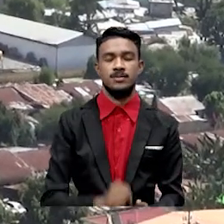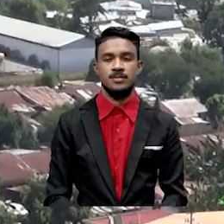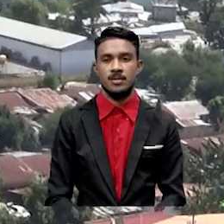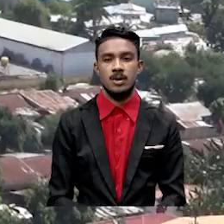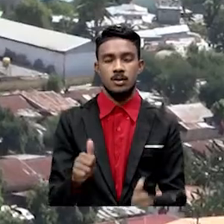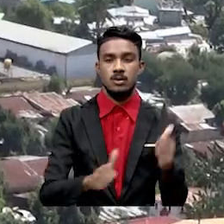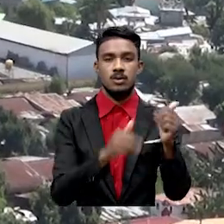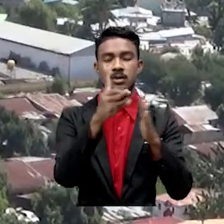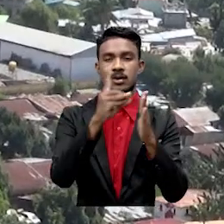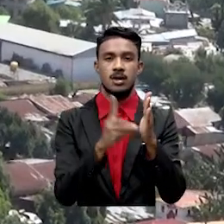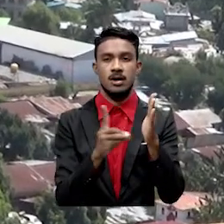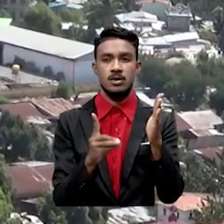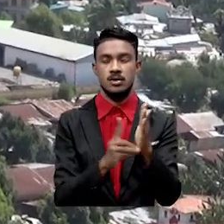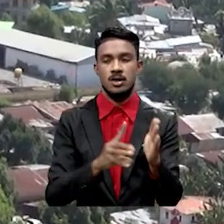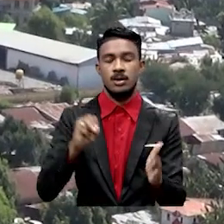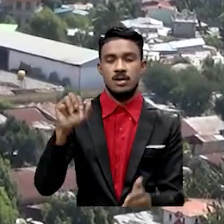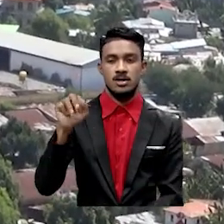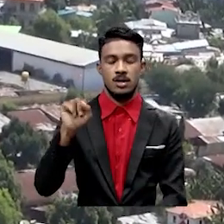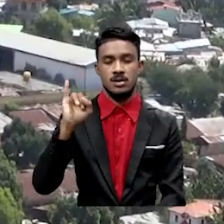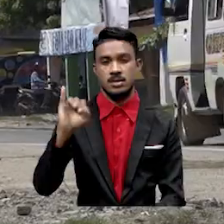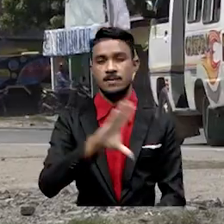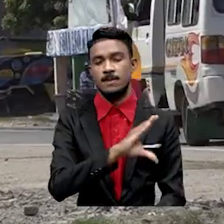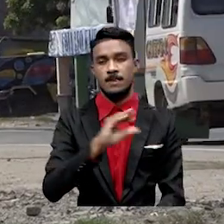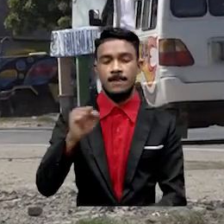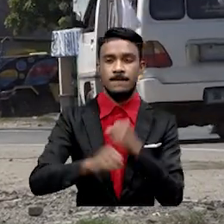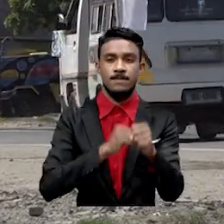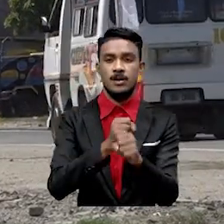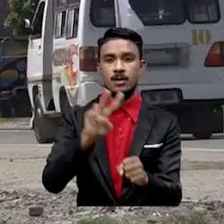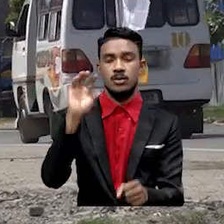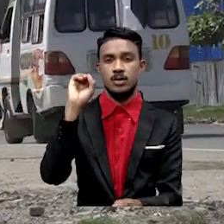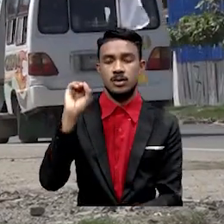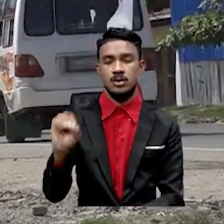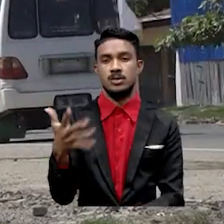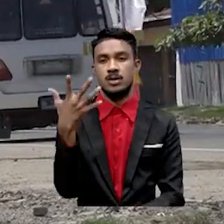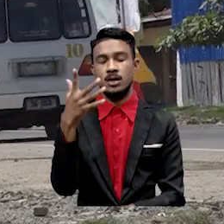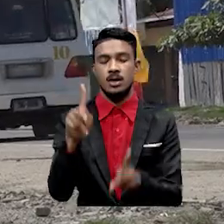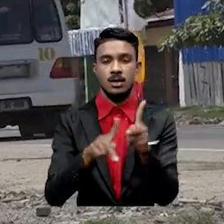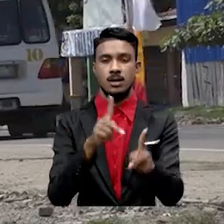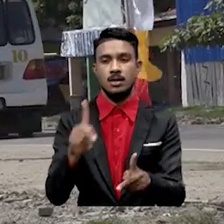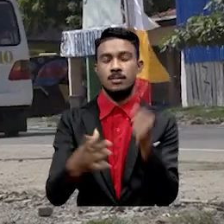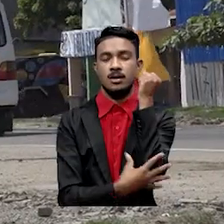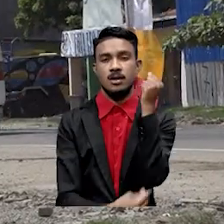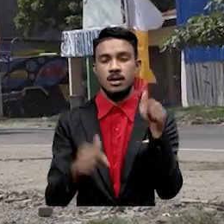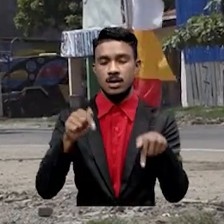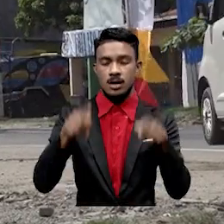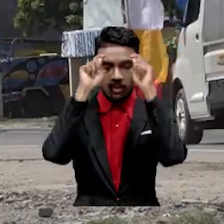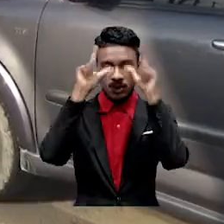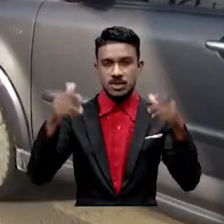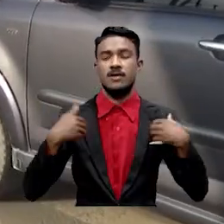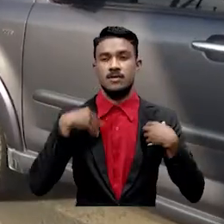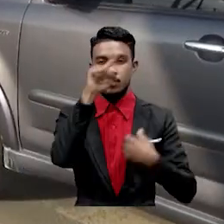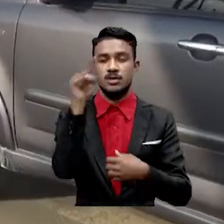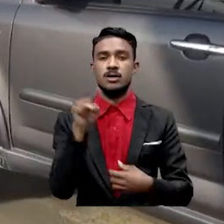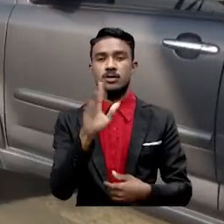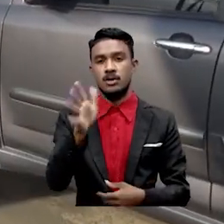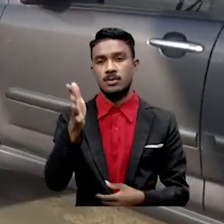Tirdaru susi direção geral estatística tinang rihurua sanur resin lima emakiak iha Timor Leste husi porcento lima nulu resin tumba